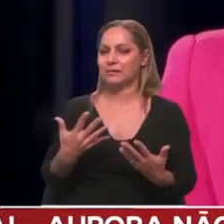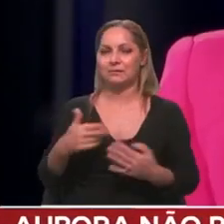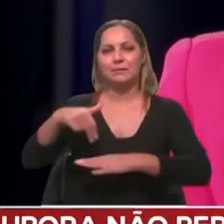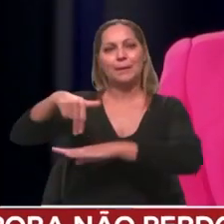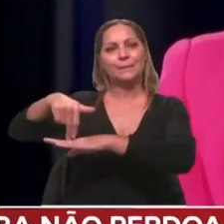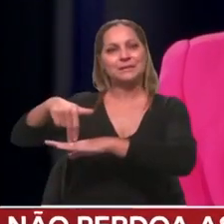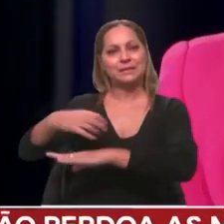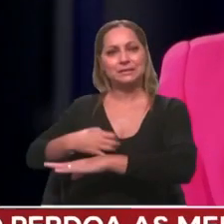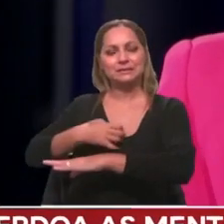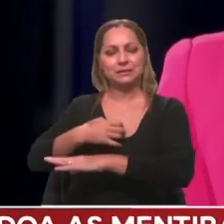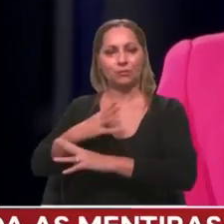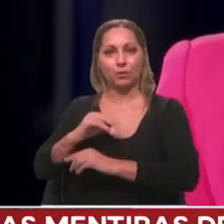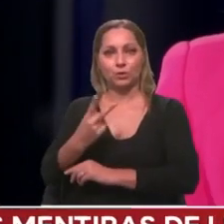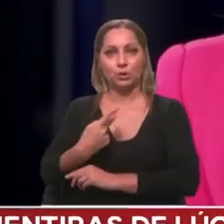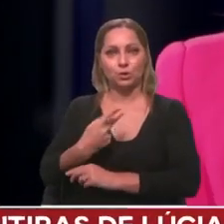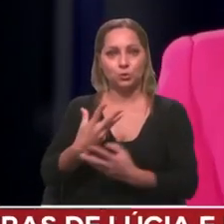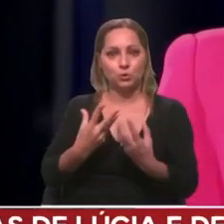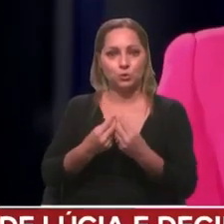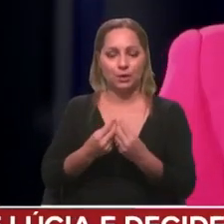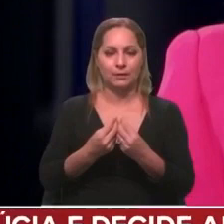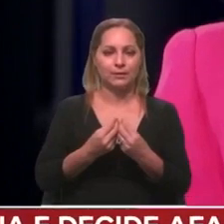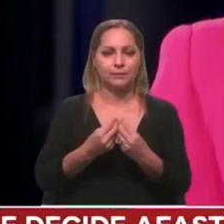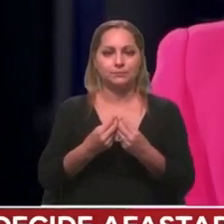incrível, tanto quando estamos juntas e quando depois a Maria. Tanto